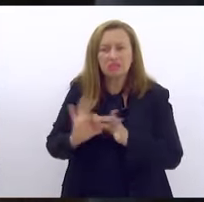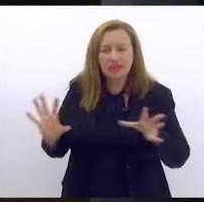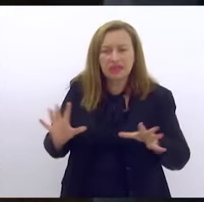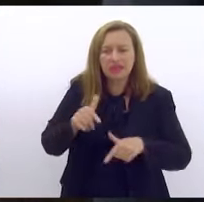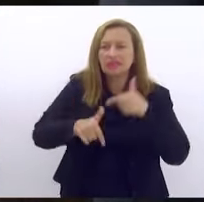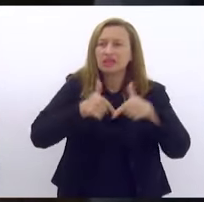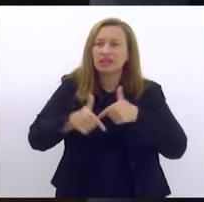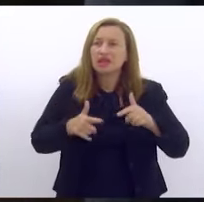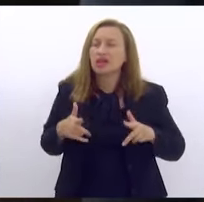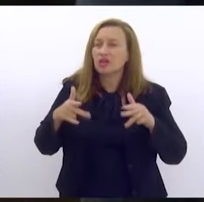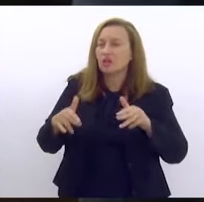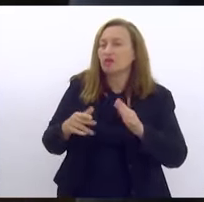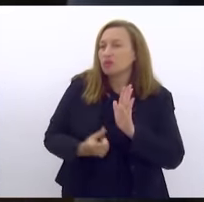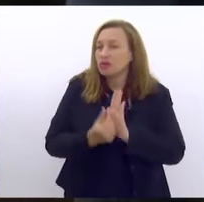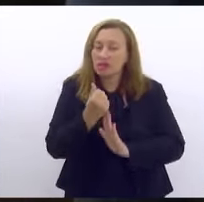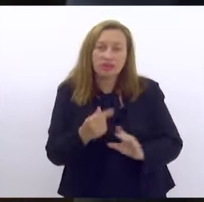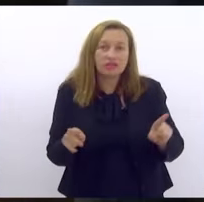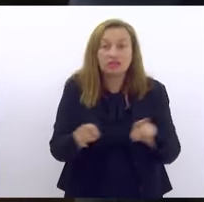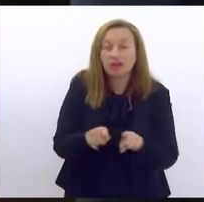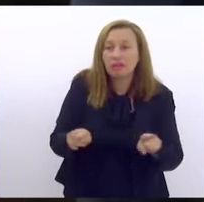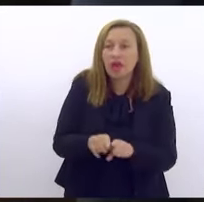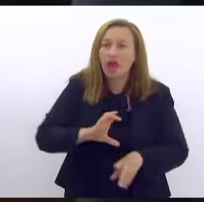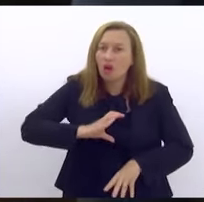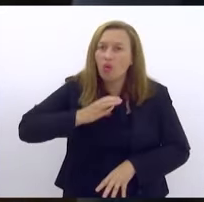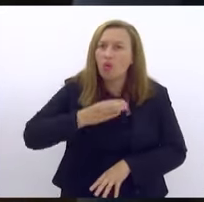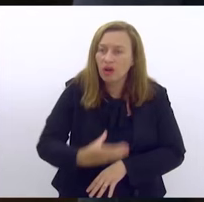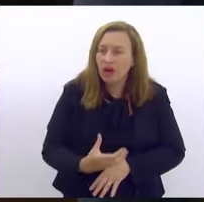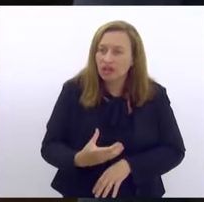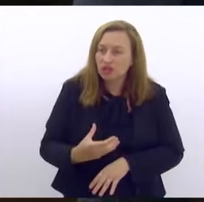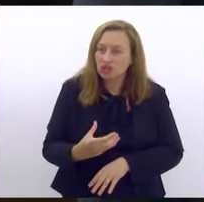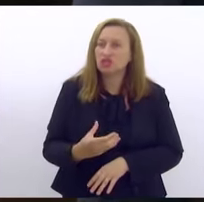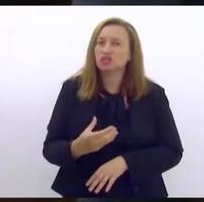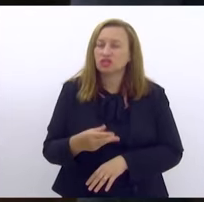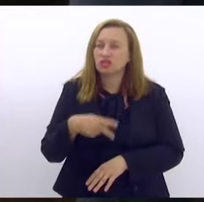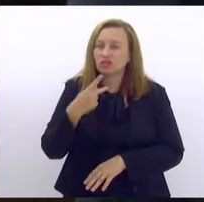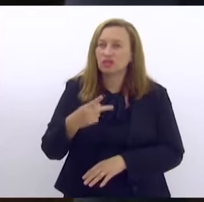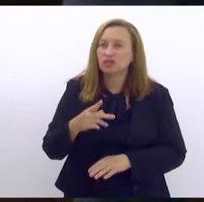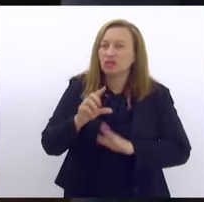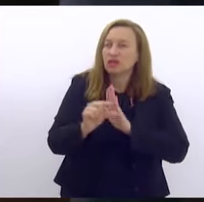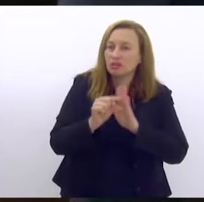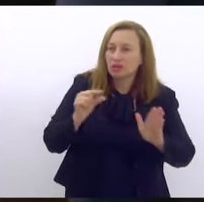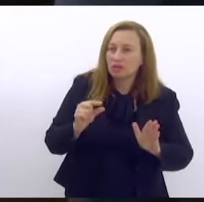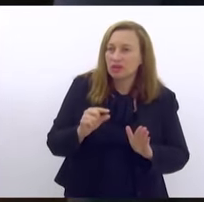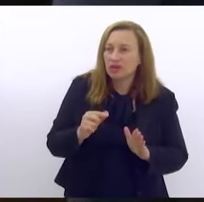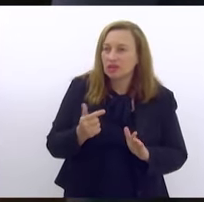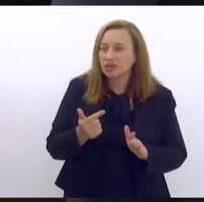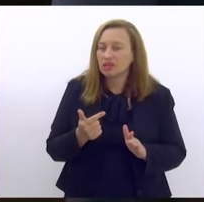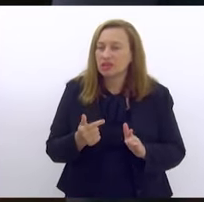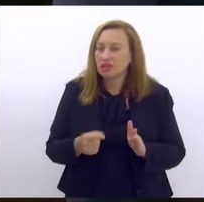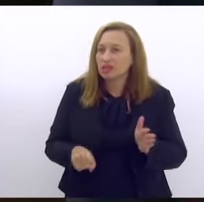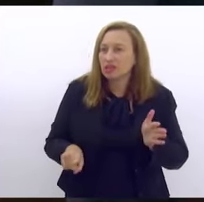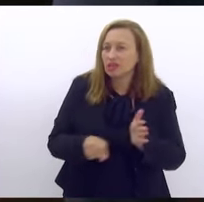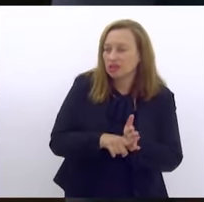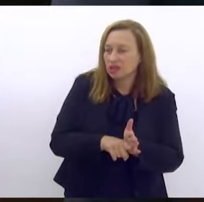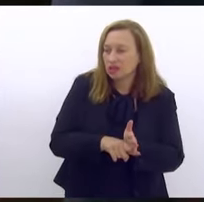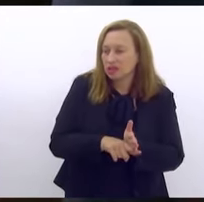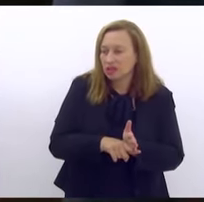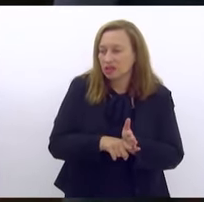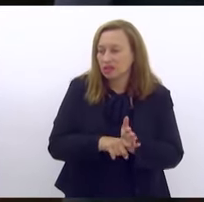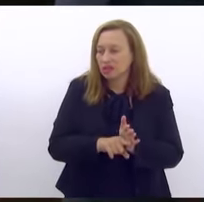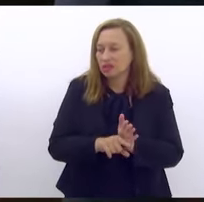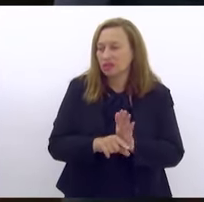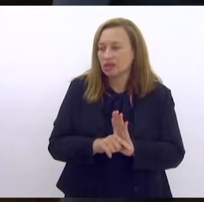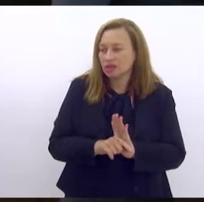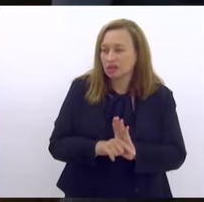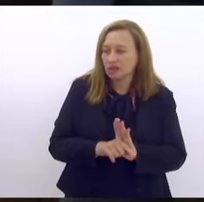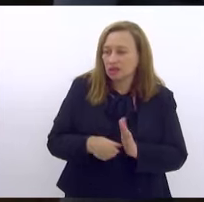como fez no orçamento também. Teve a coragem de adentrar na questão da emenda impositiva, que é um avanço para o parlamento e para os